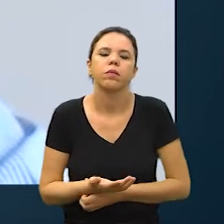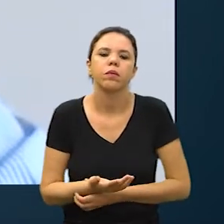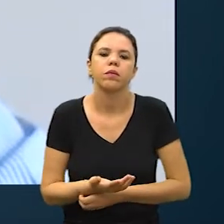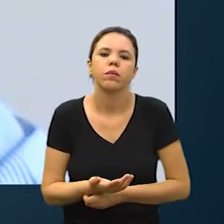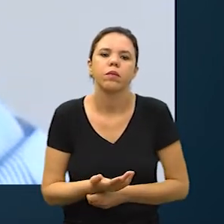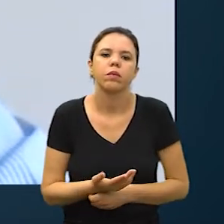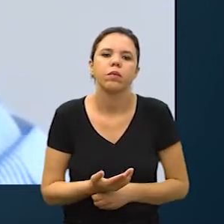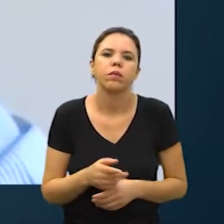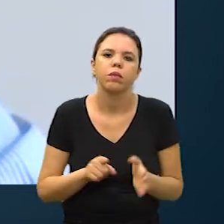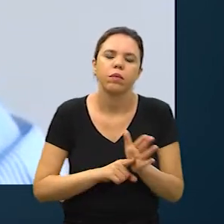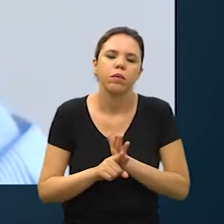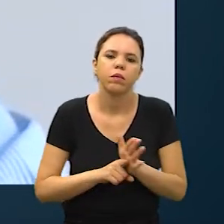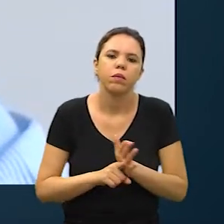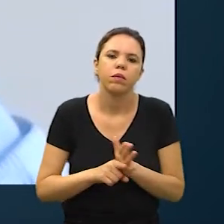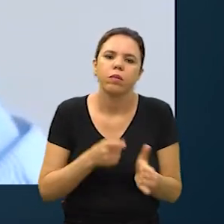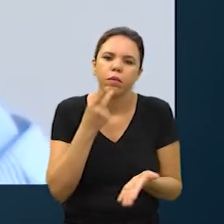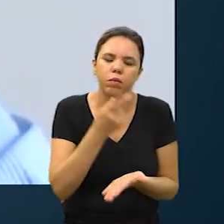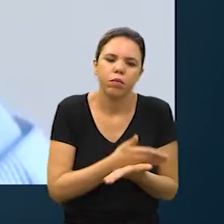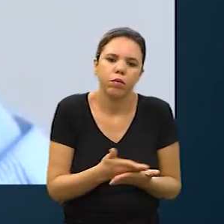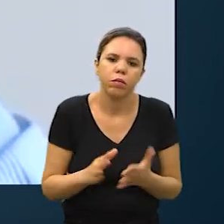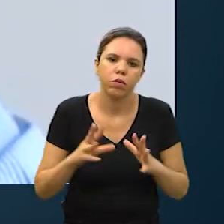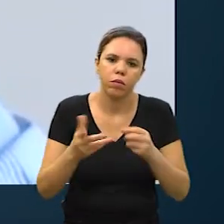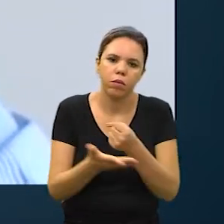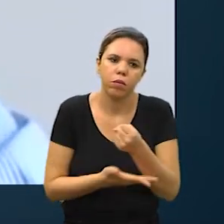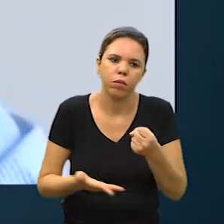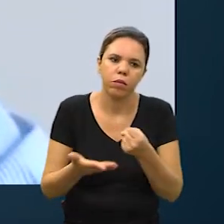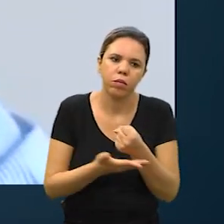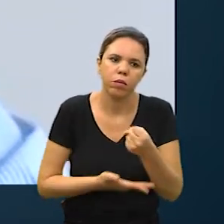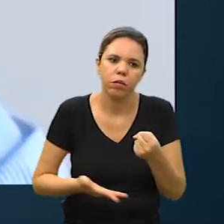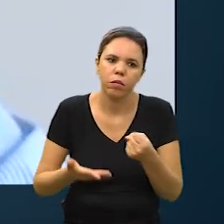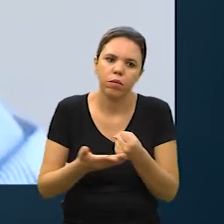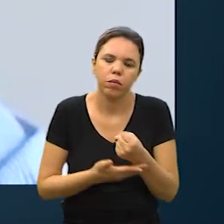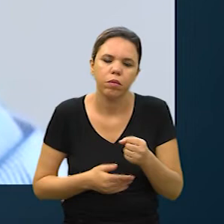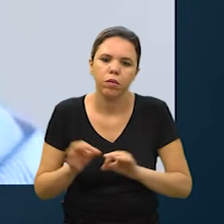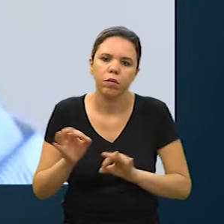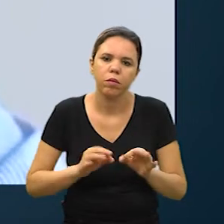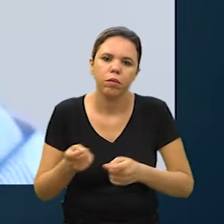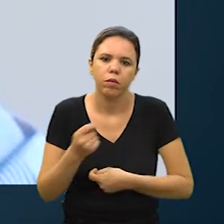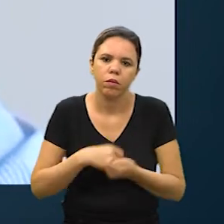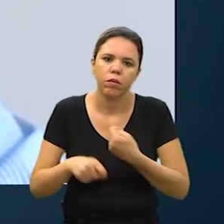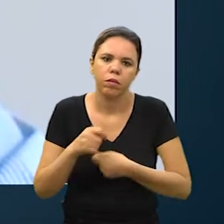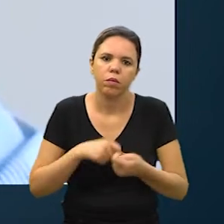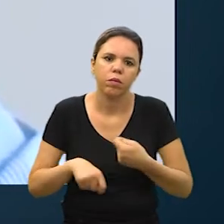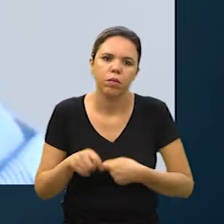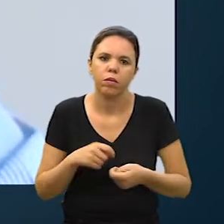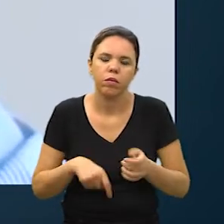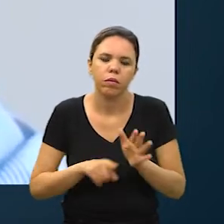Então, é um estudo, como eu falei no início, é tudo baseado em plano de negócio,